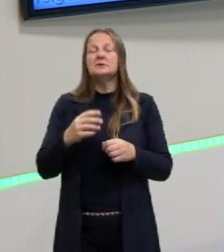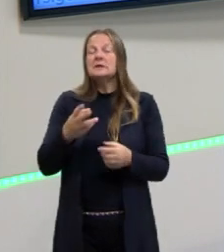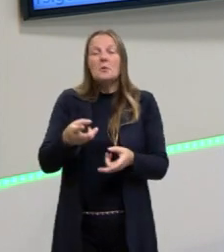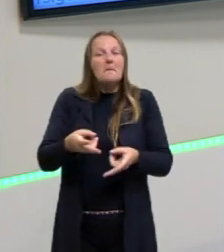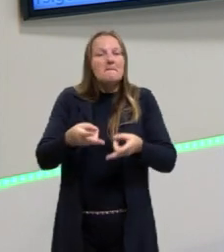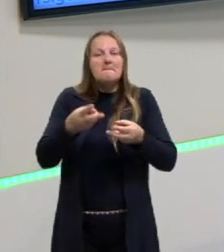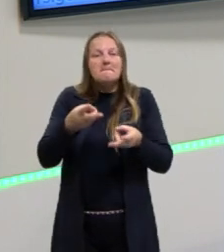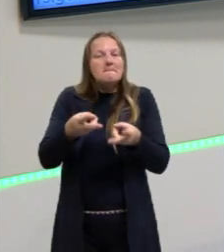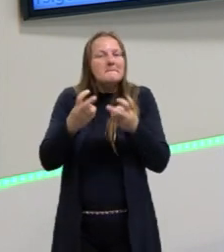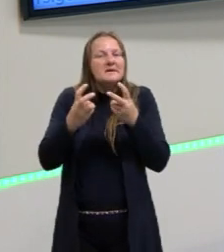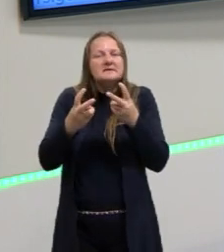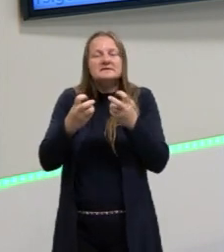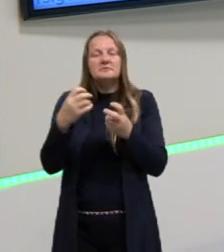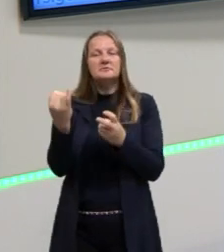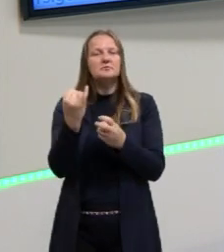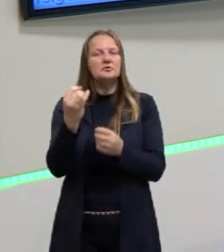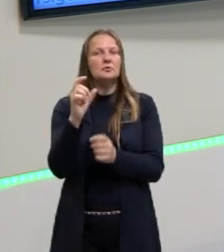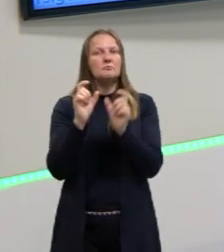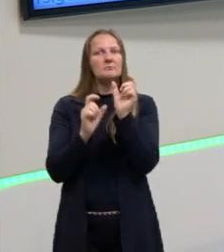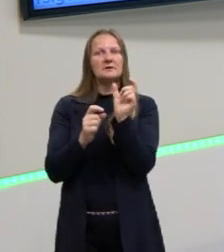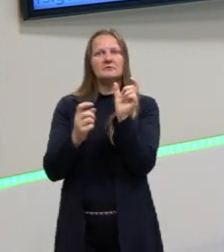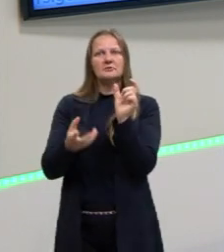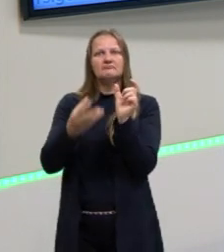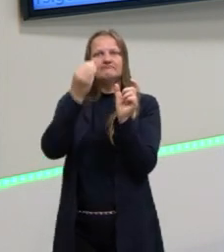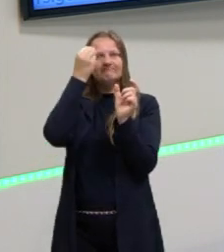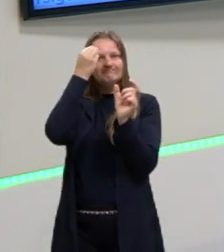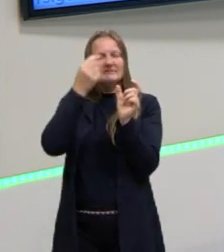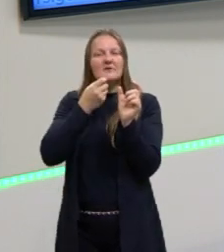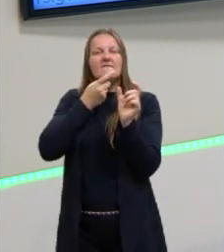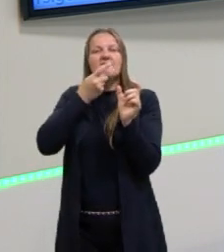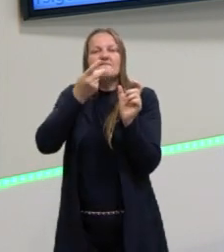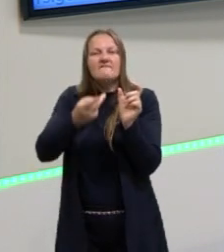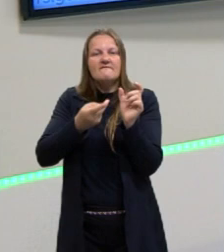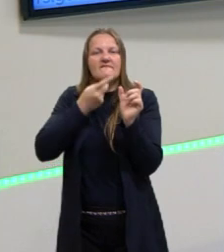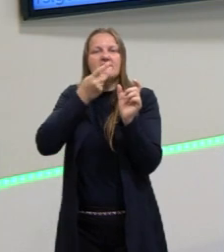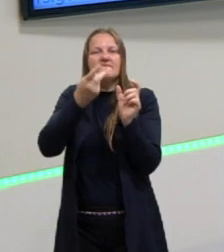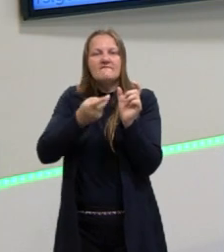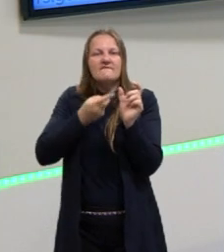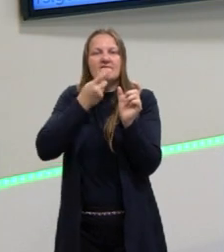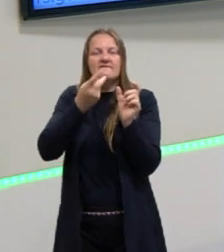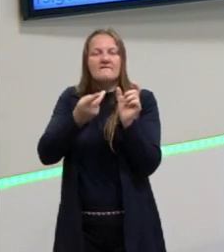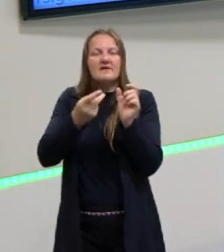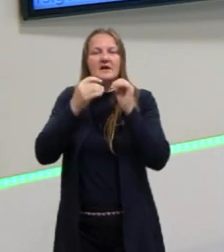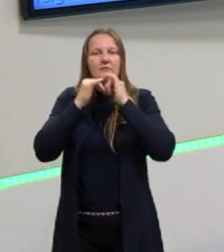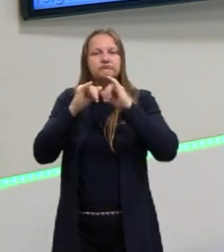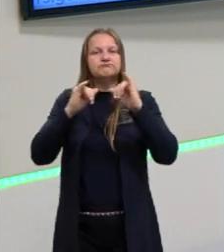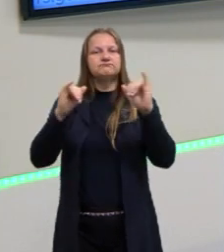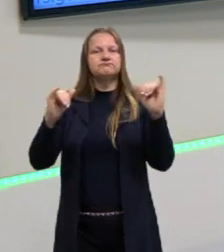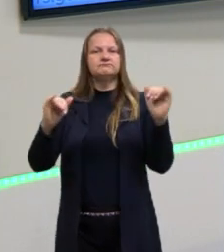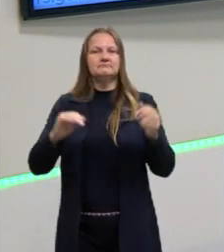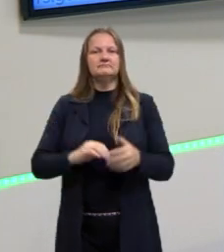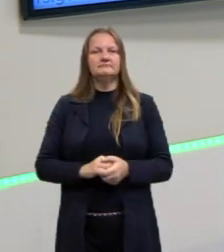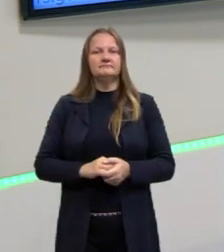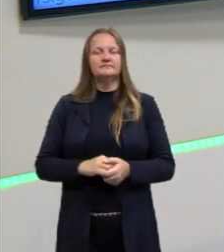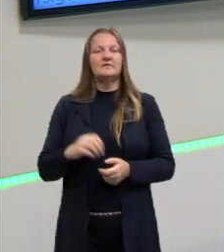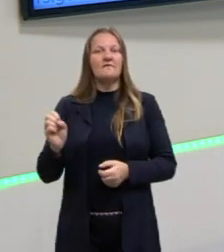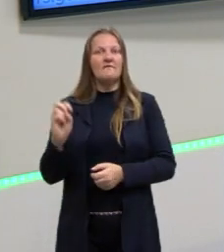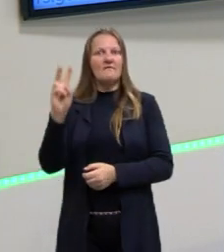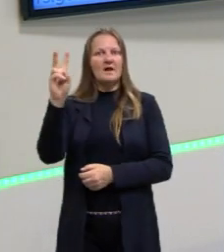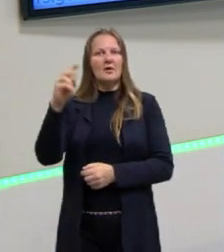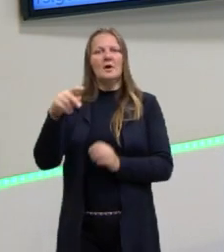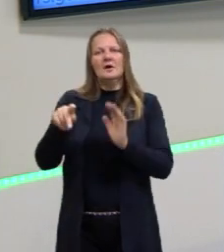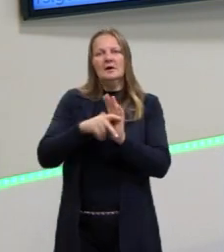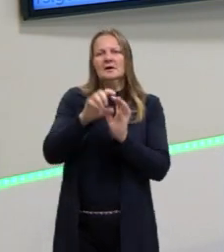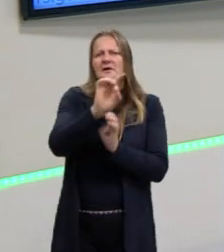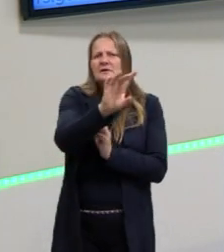damos essa importância que tem a palavra acredita o que nós dizemos o que nós proferimos isso vale para você para mim